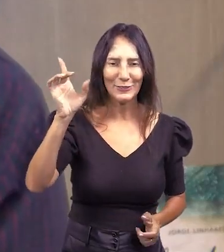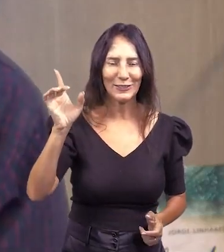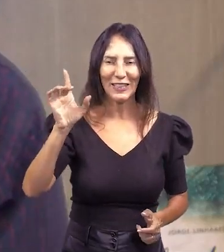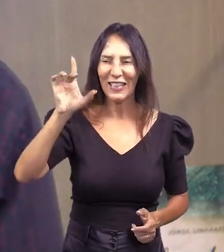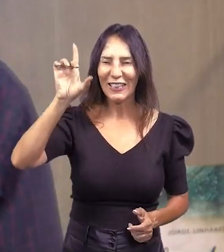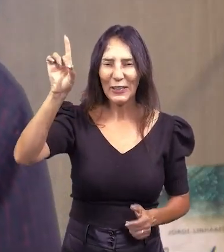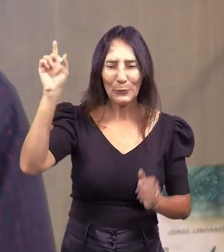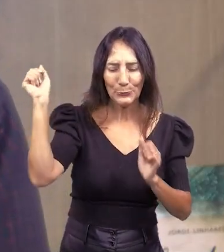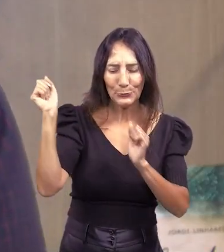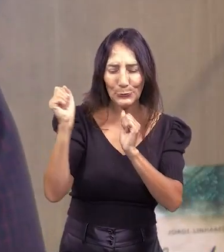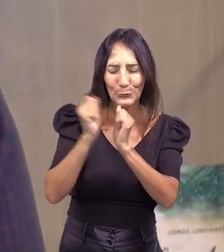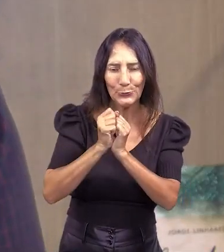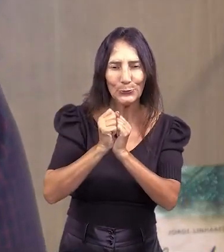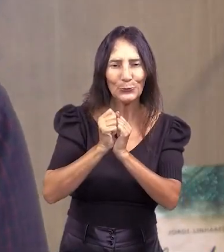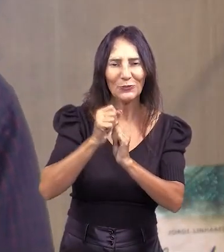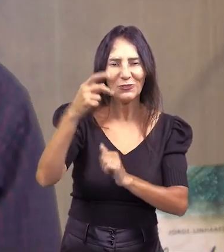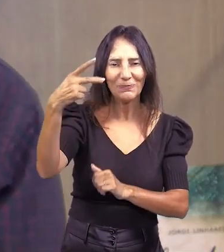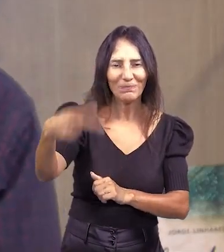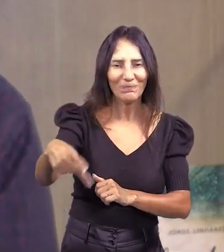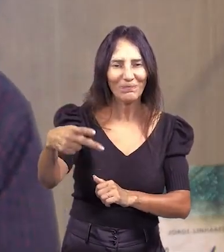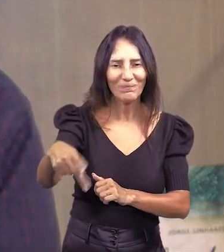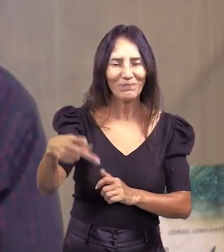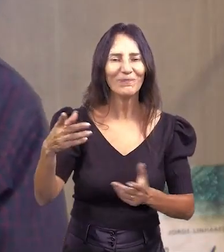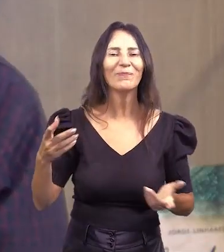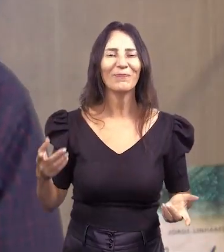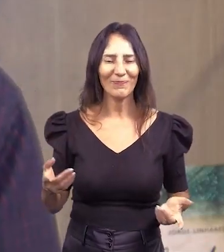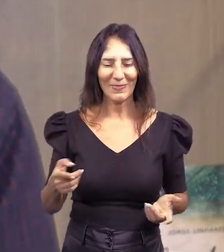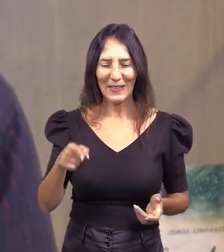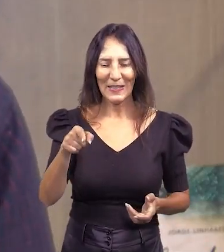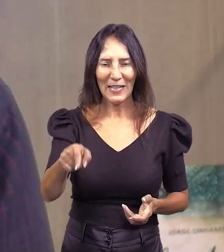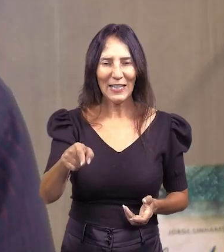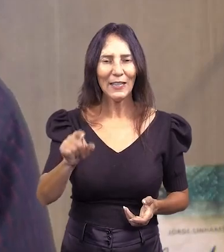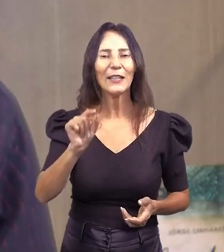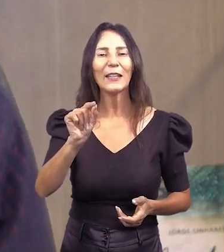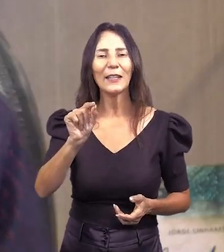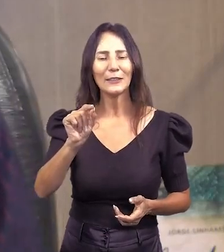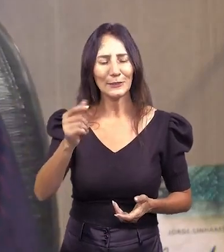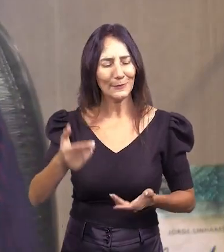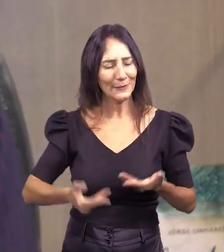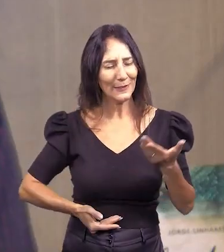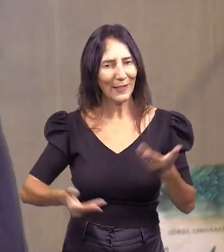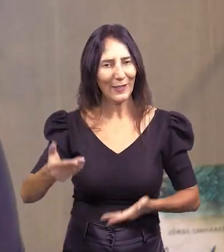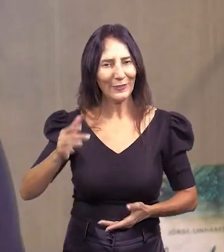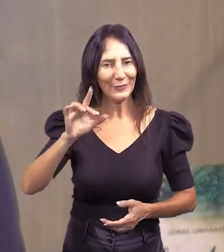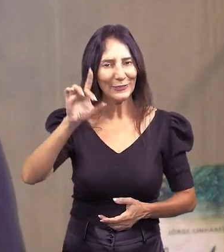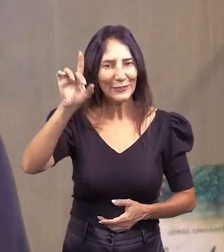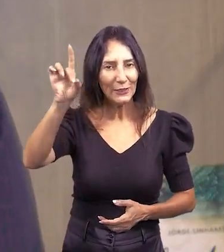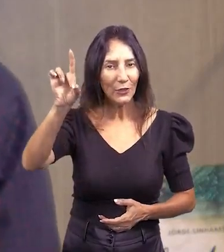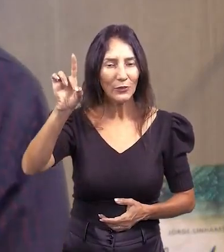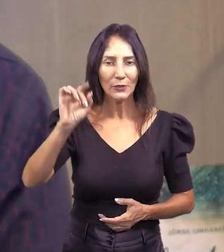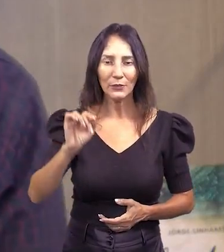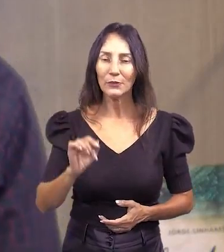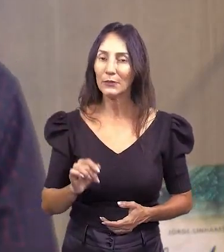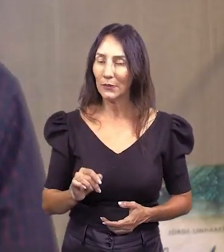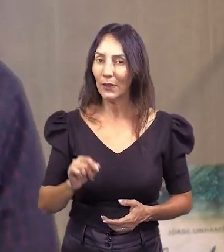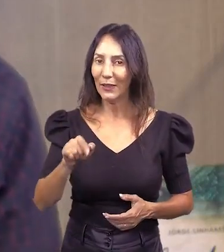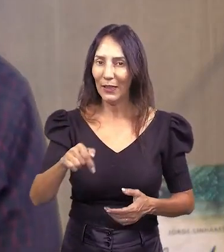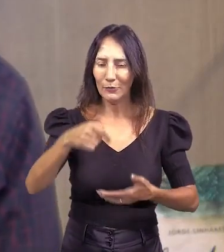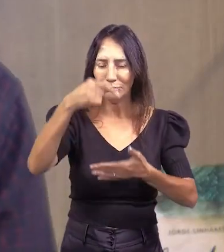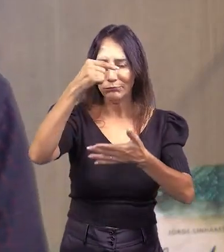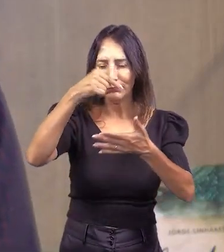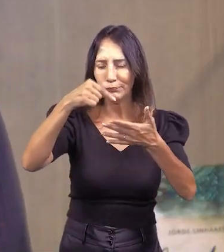Deus, Deus é com ele, Deus é com ele. Ele é um servo de Deus. A despeito